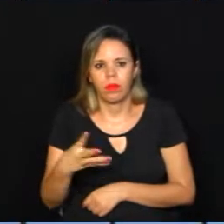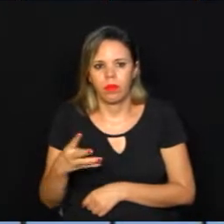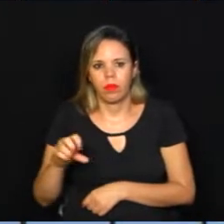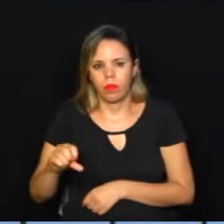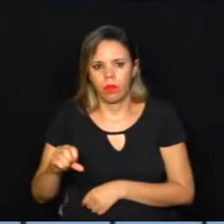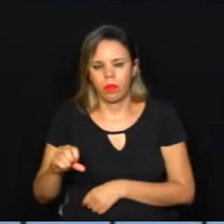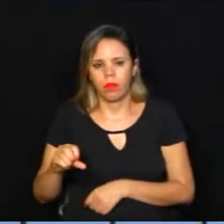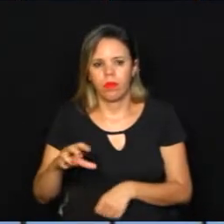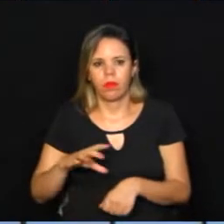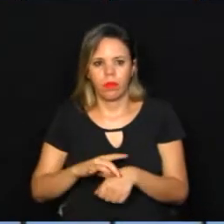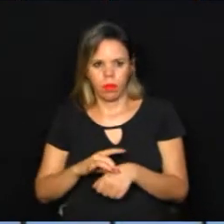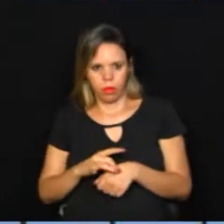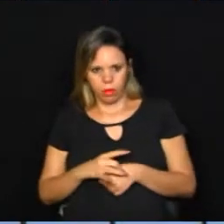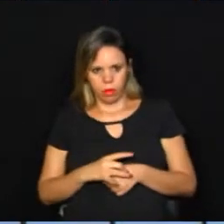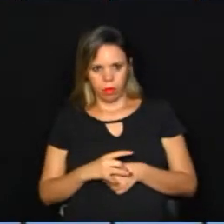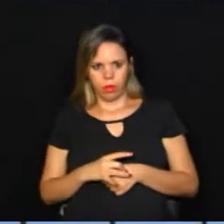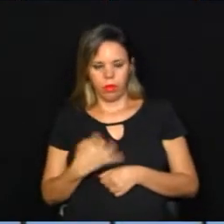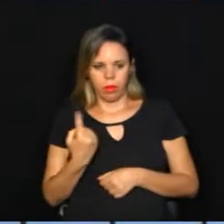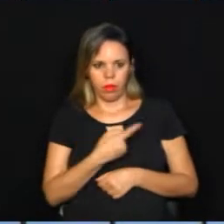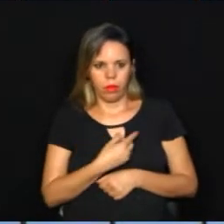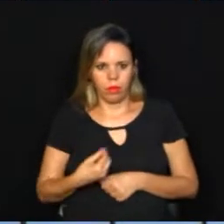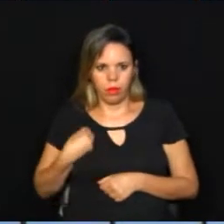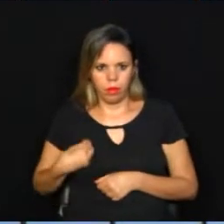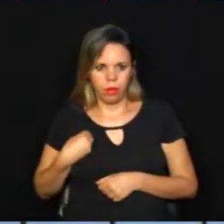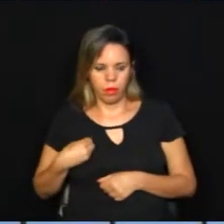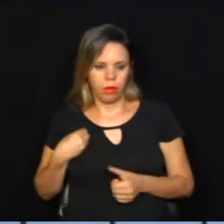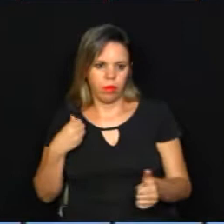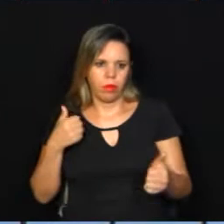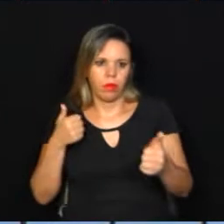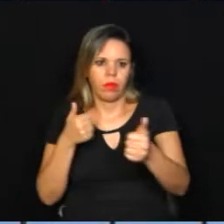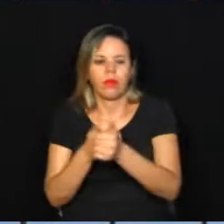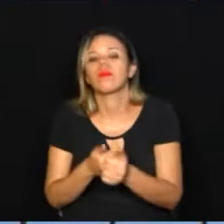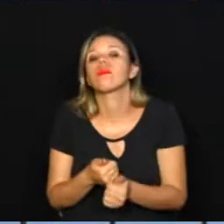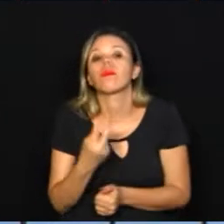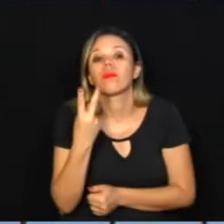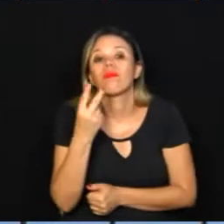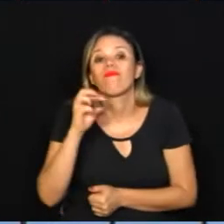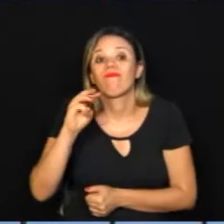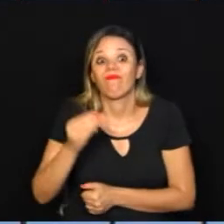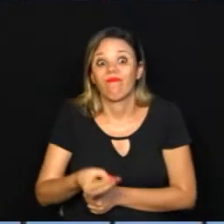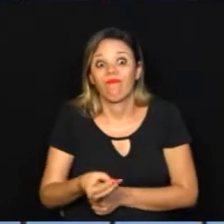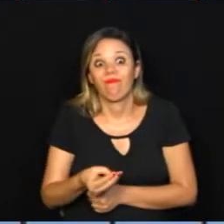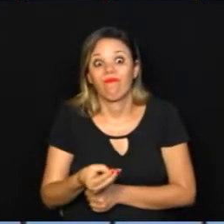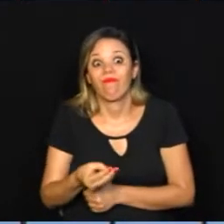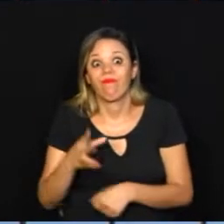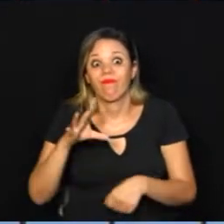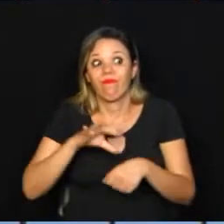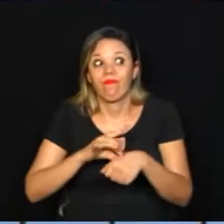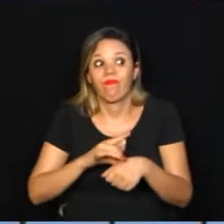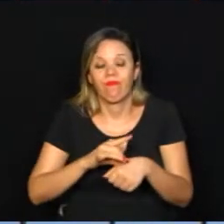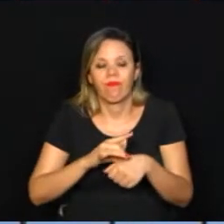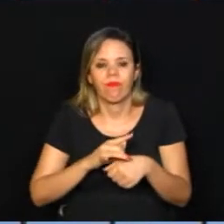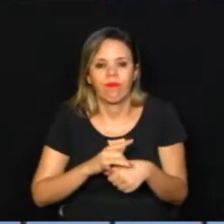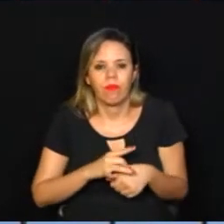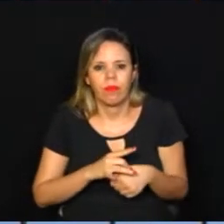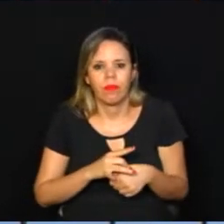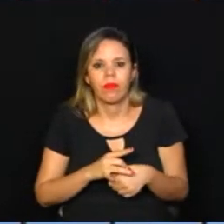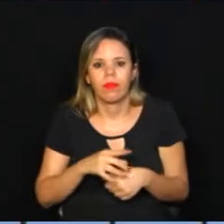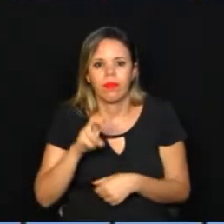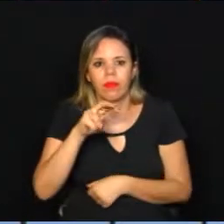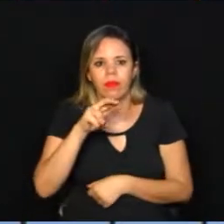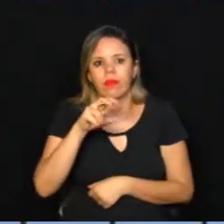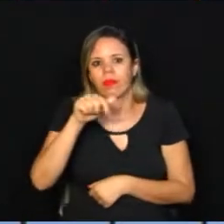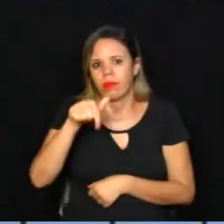1.949.549 casos, ou seja, nós estamos aqui nos aproximando dos 2 milhões de casos da doença e são